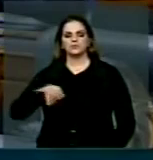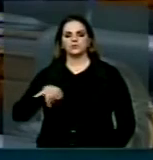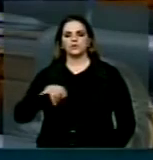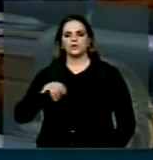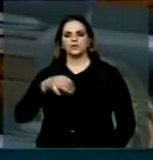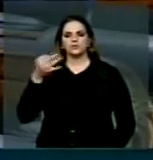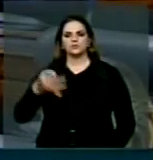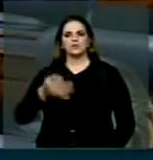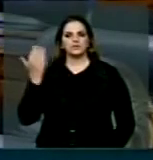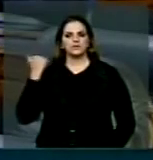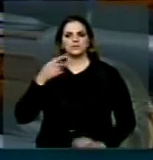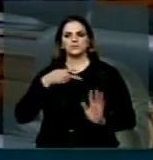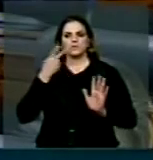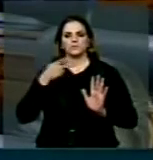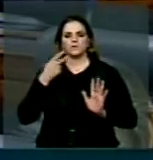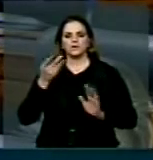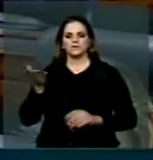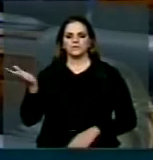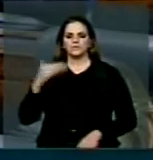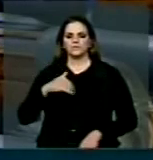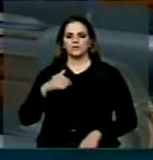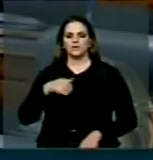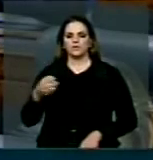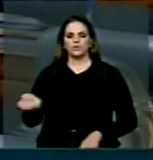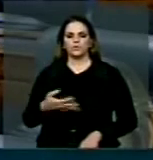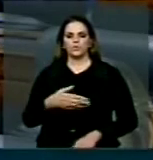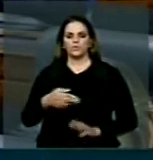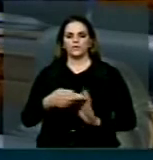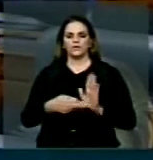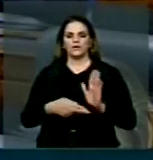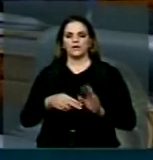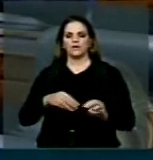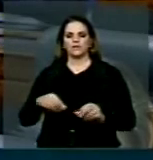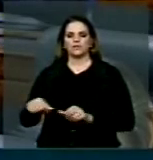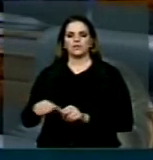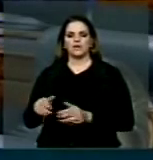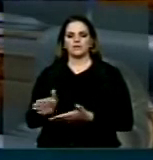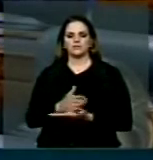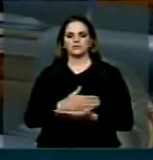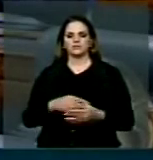sua palavra e mande para essa casa um novo ordenamento de demarcação de... Muito obrigado.